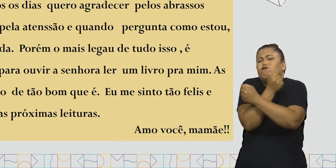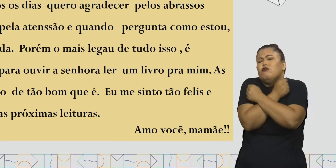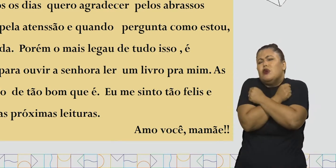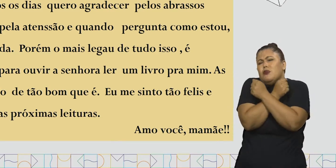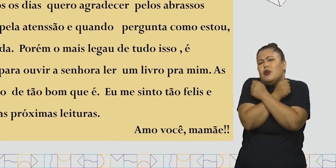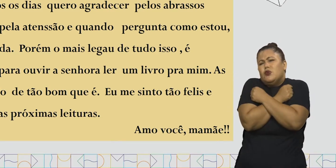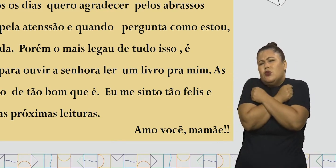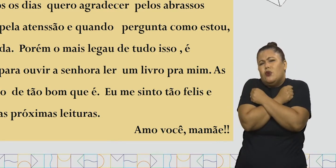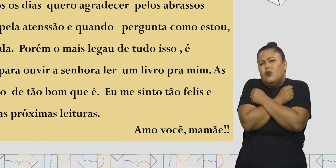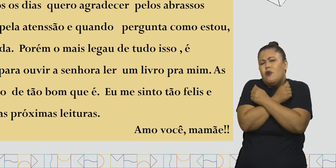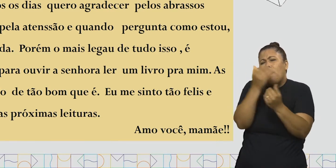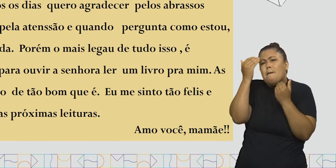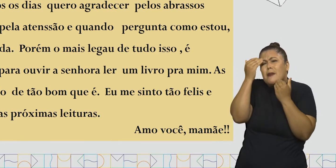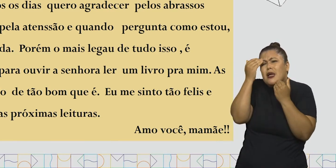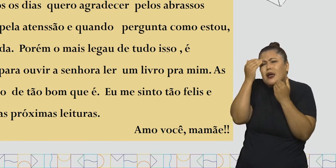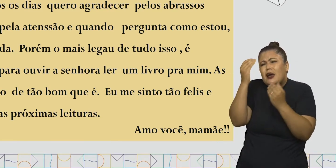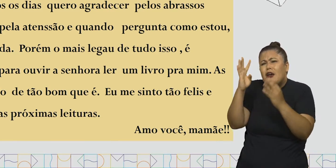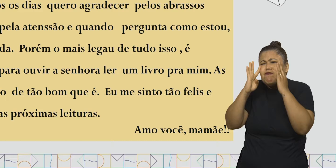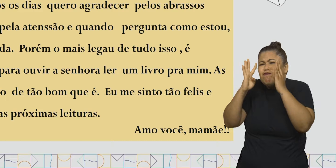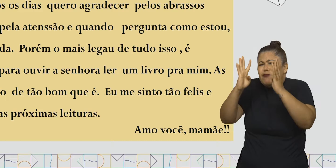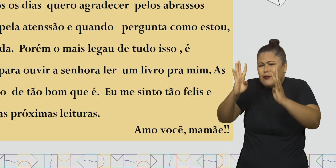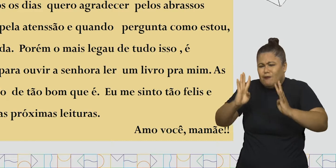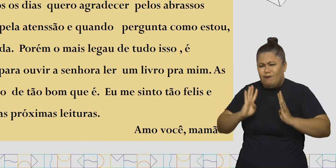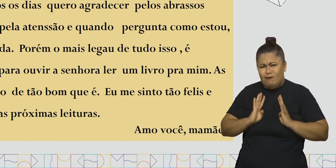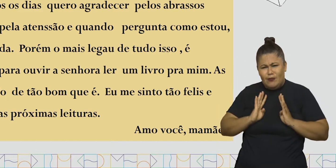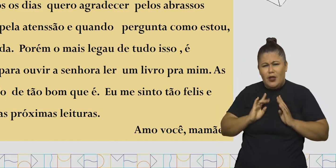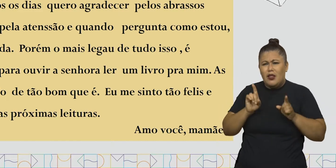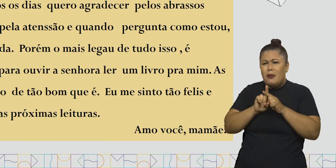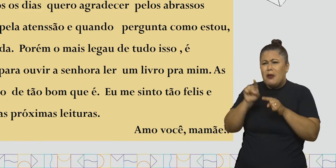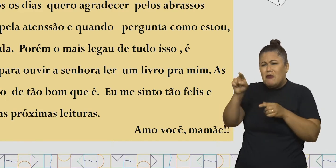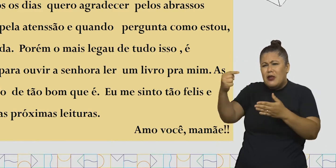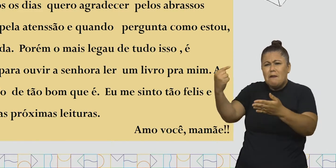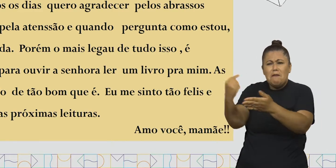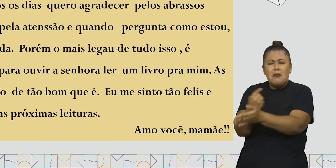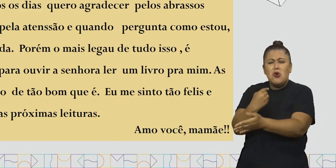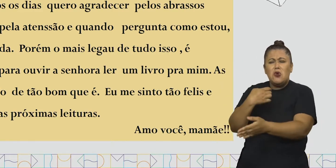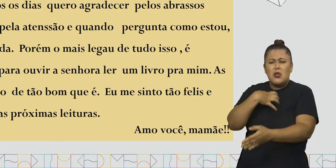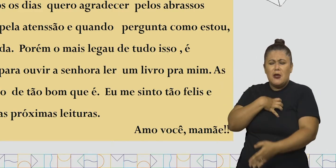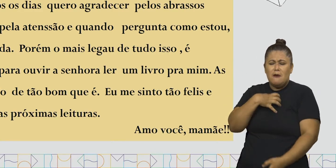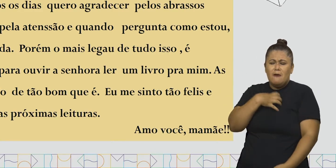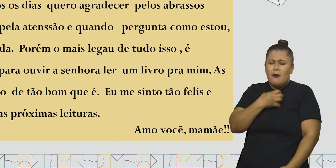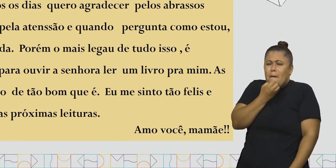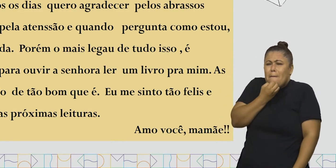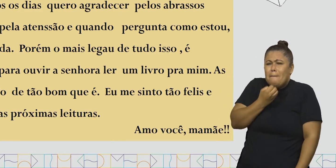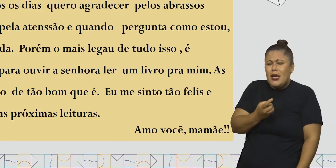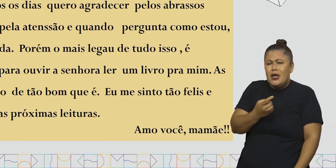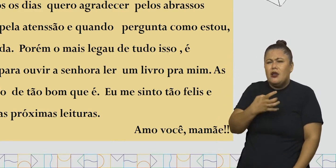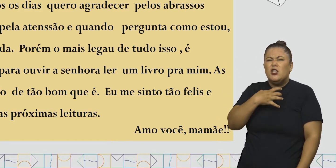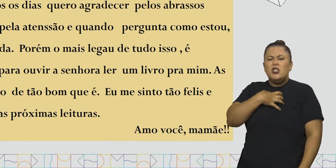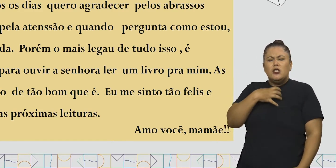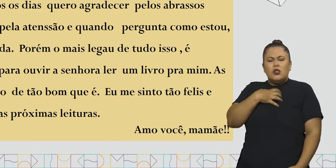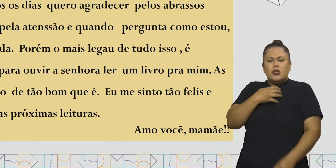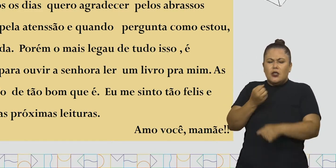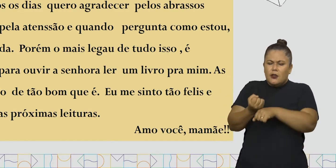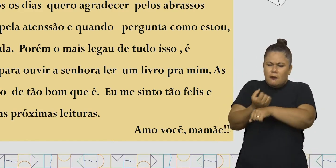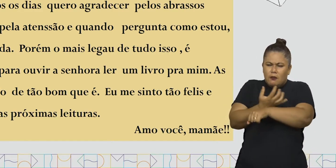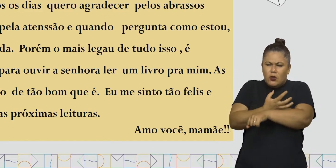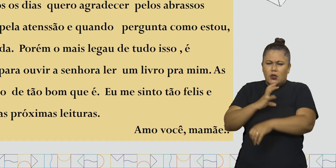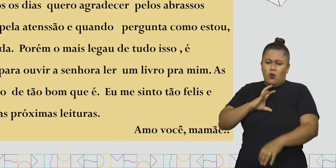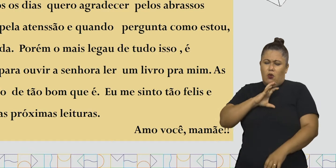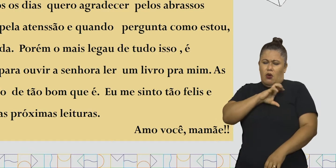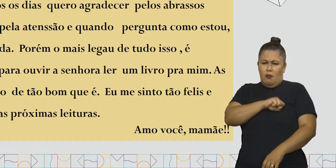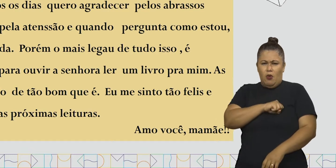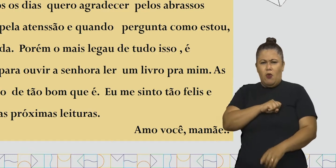Quero agradecer pela atenção. E quando pergunta como estou, eu me sinto amada. Porém, o